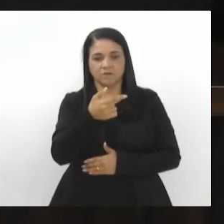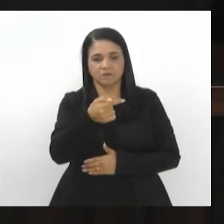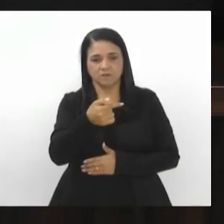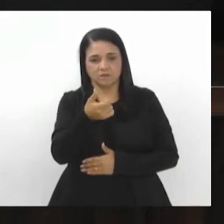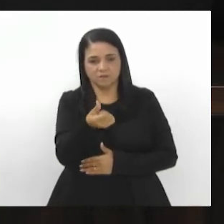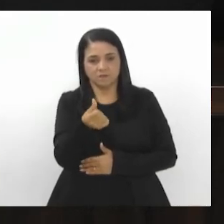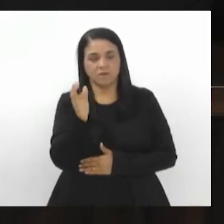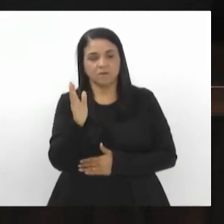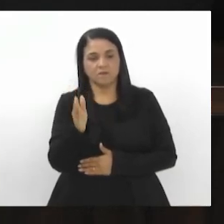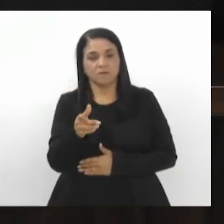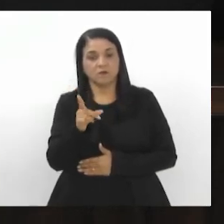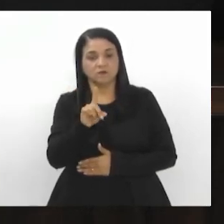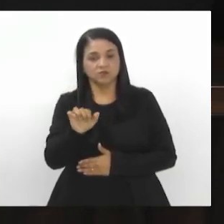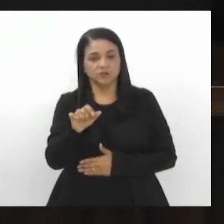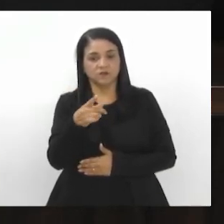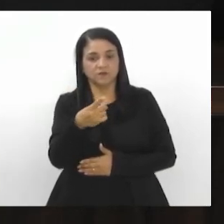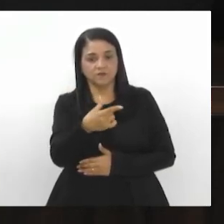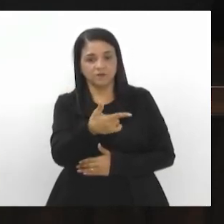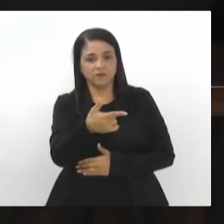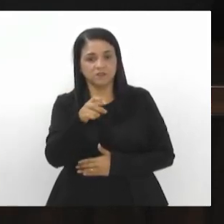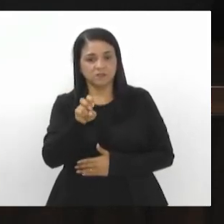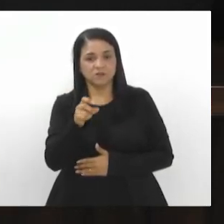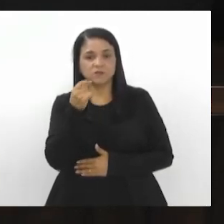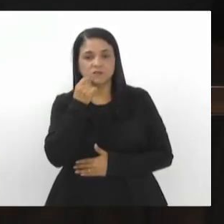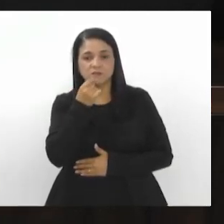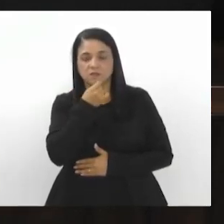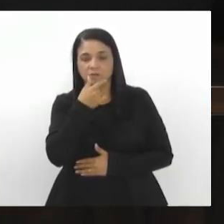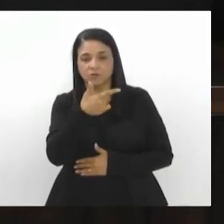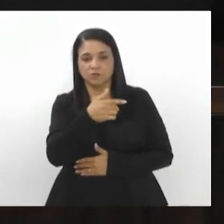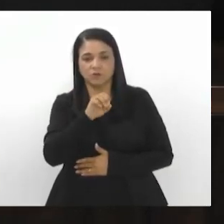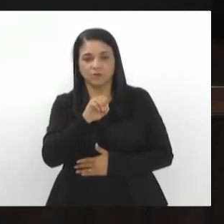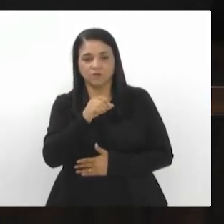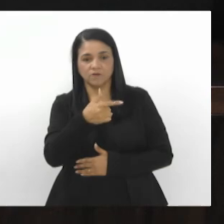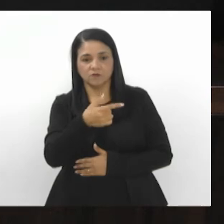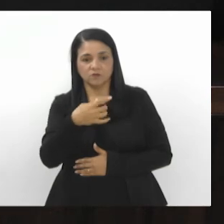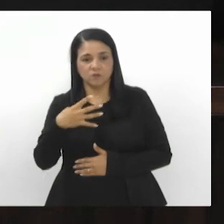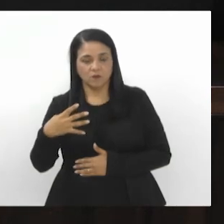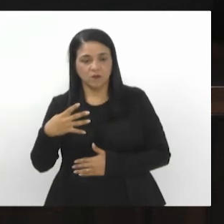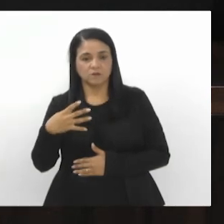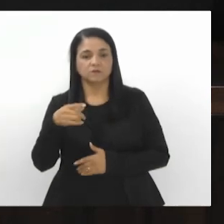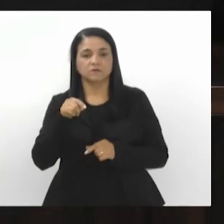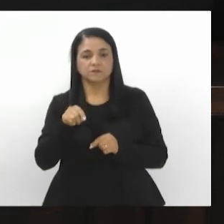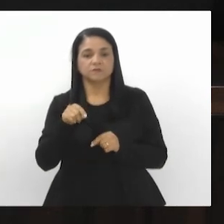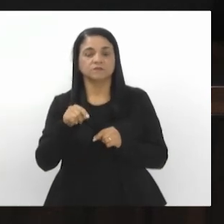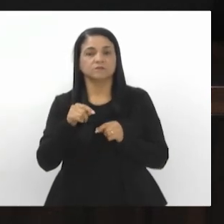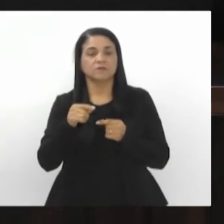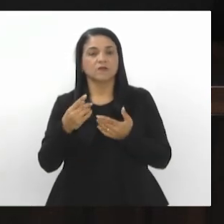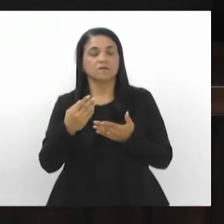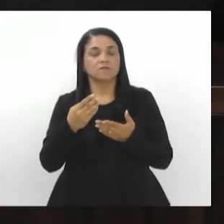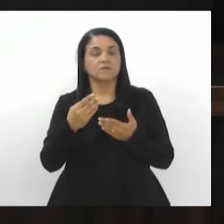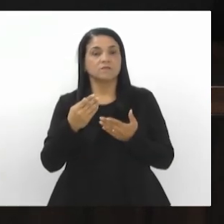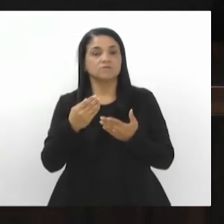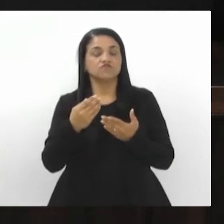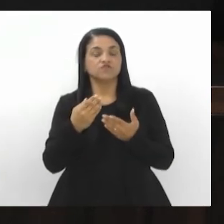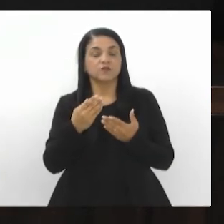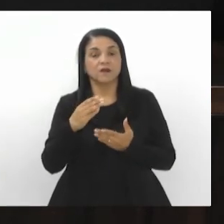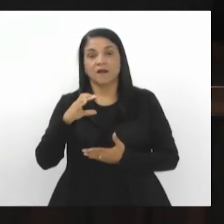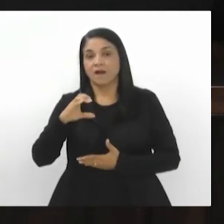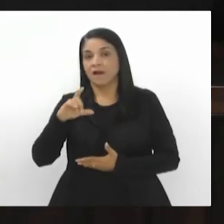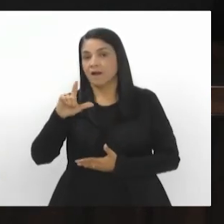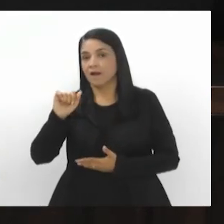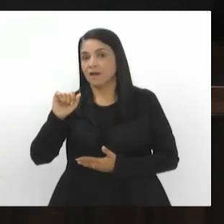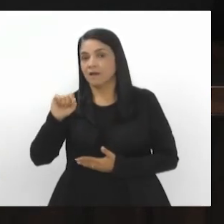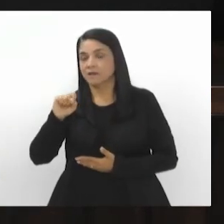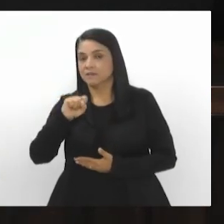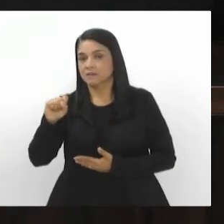10.516 de 25 de setembro de 2024, que dispõe sobre a reclassificação de candidatos em virtude